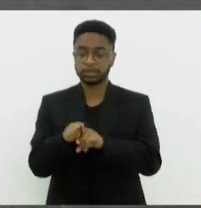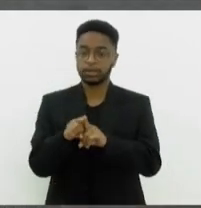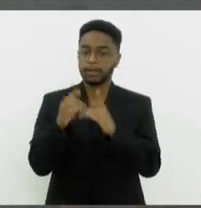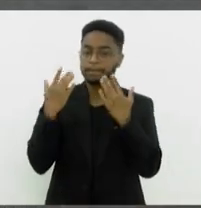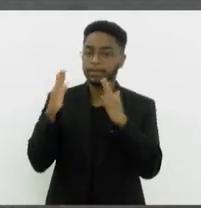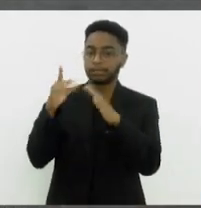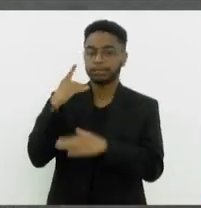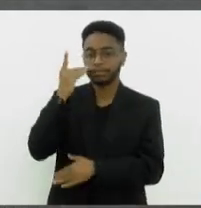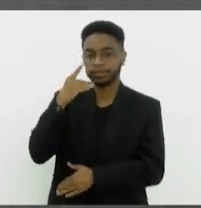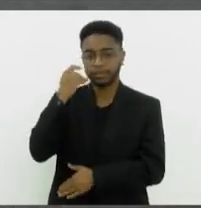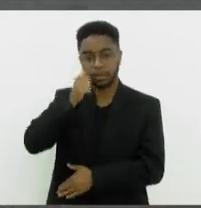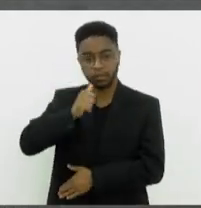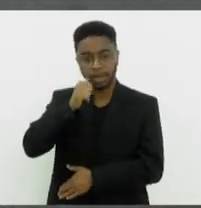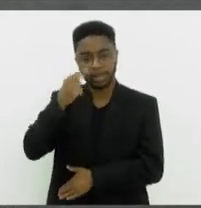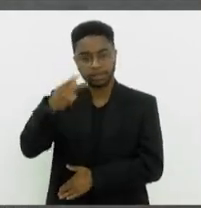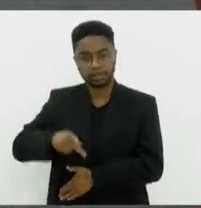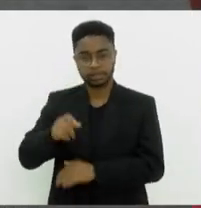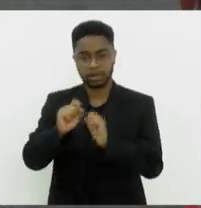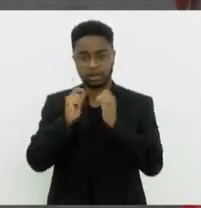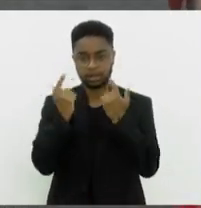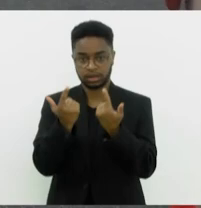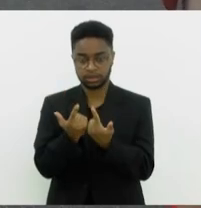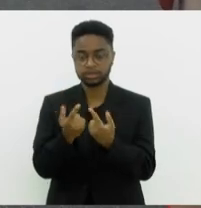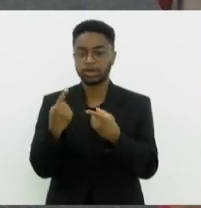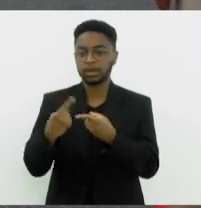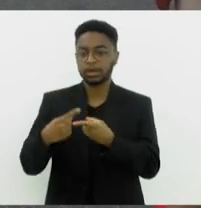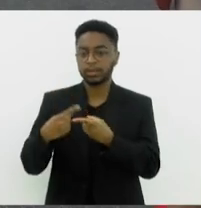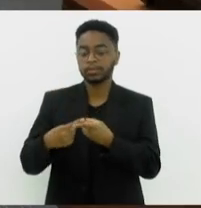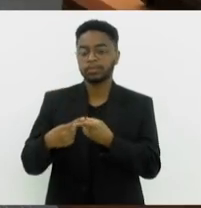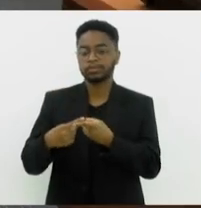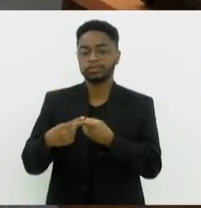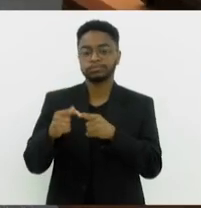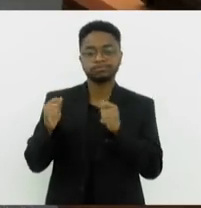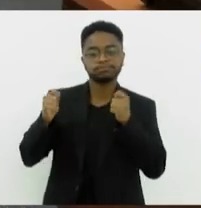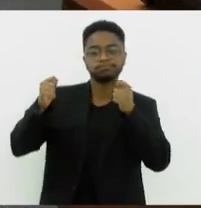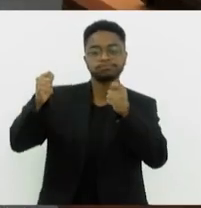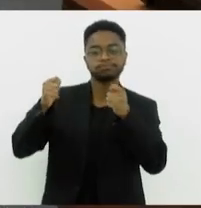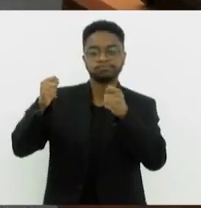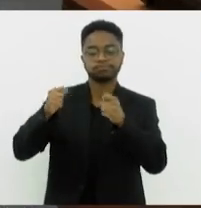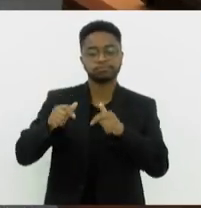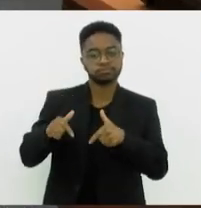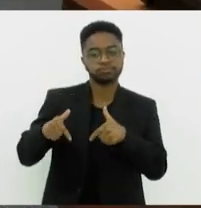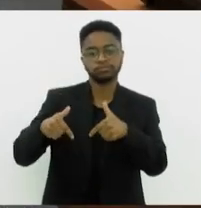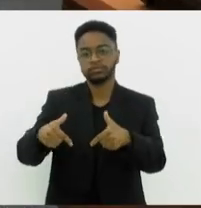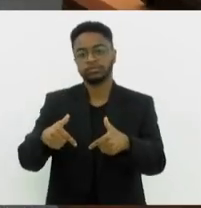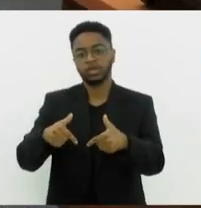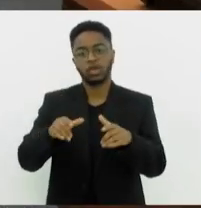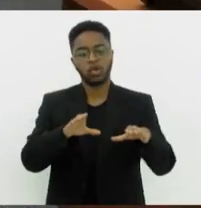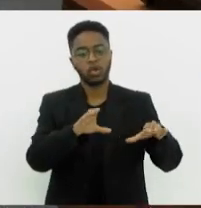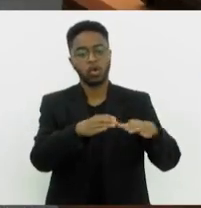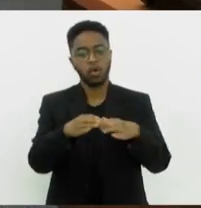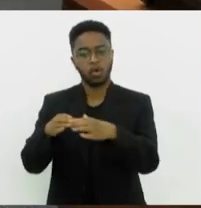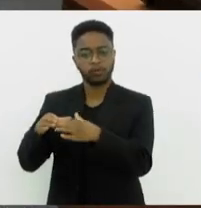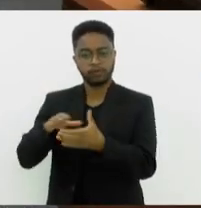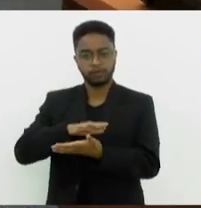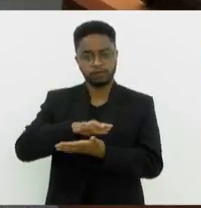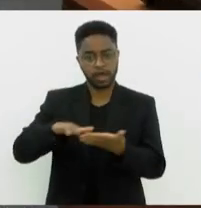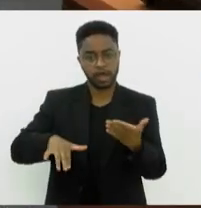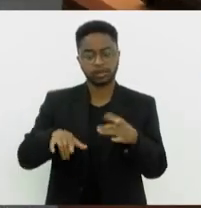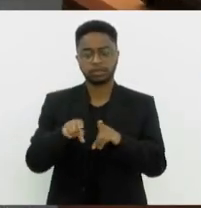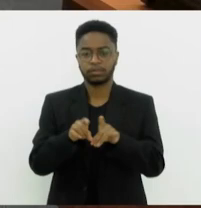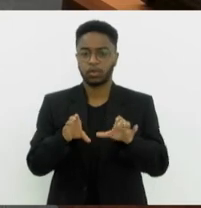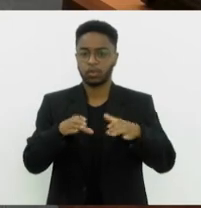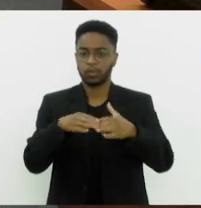às deputadas mulheres dessa casa, que têm levantado essa bandeira em várias comissões, Comissão da